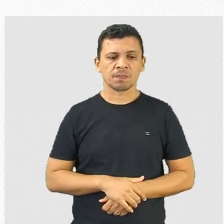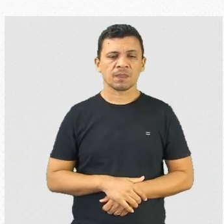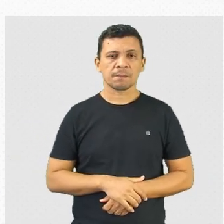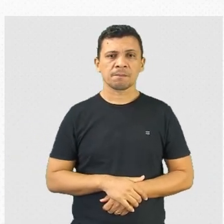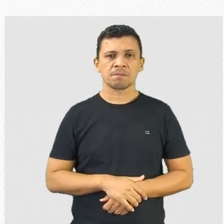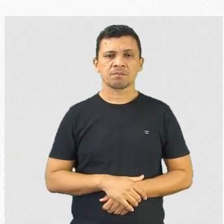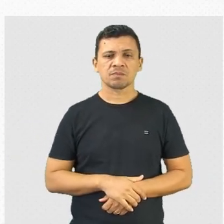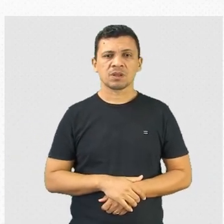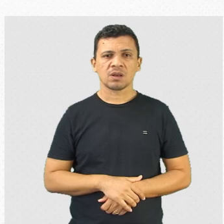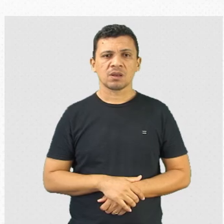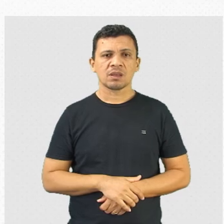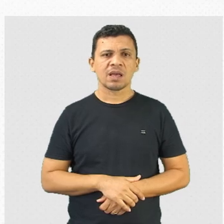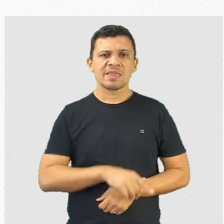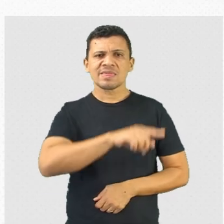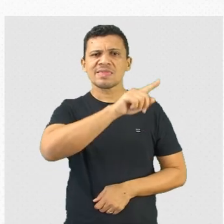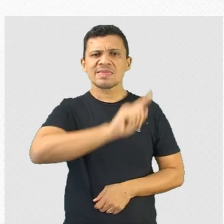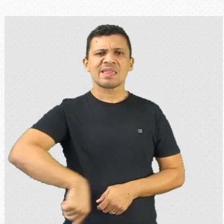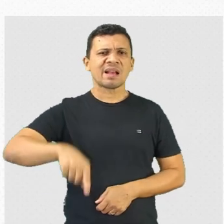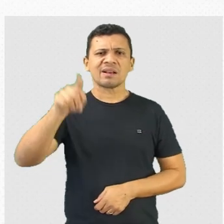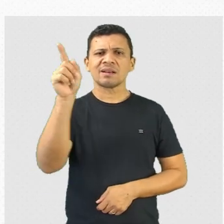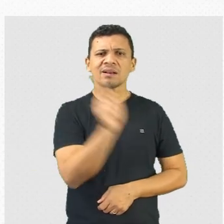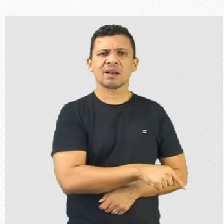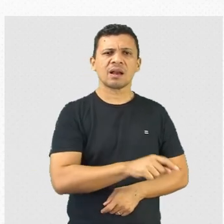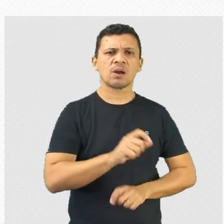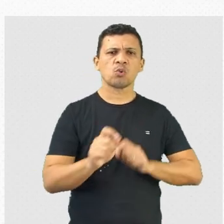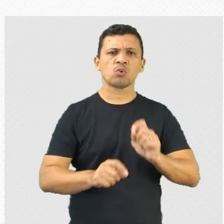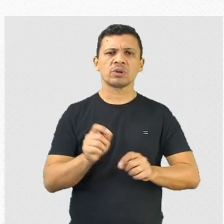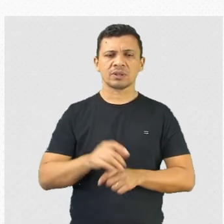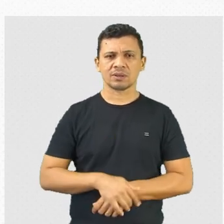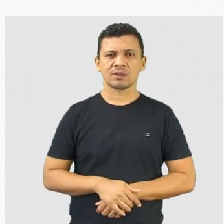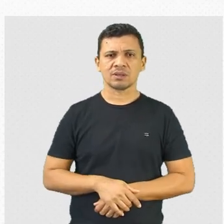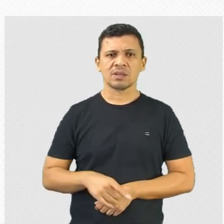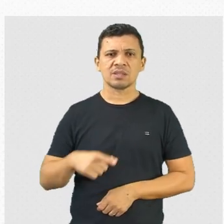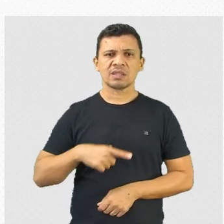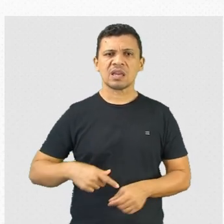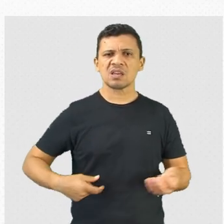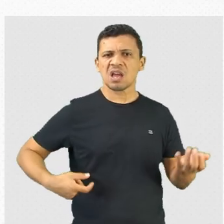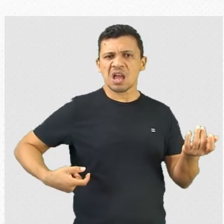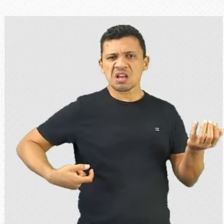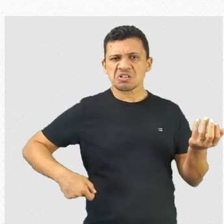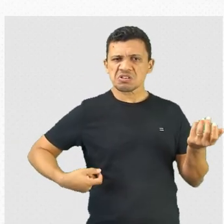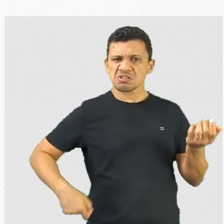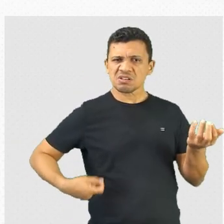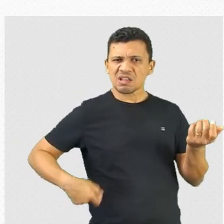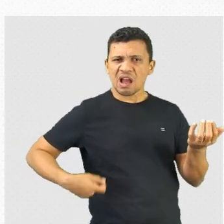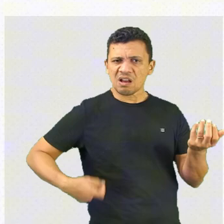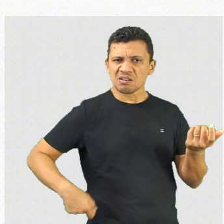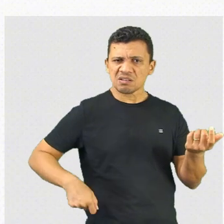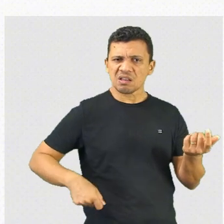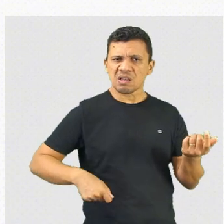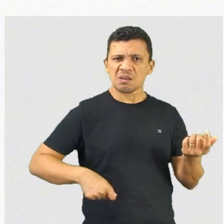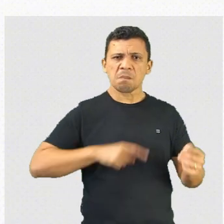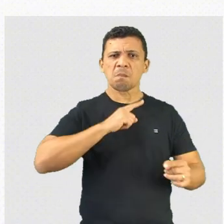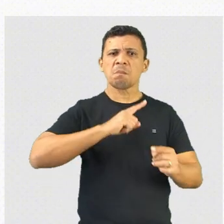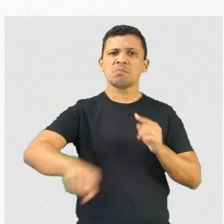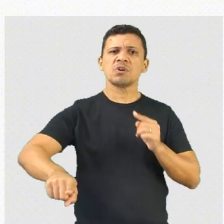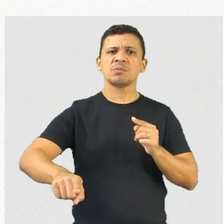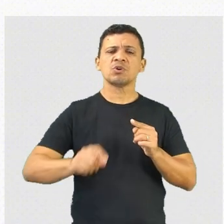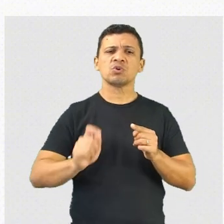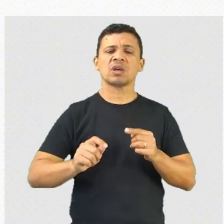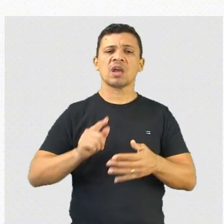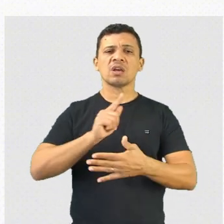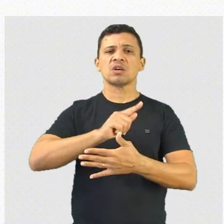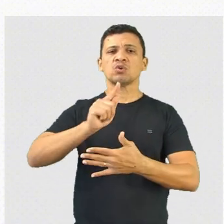negar, o movimento era para negar a introdução de guitarras elétricas, certo? Nos